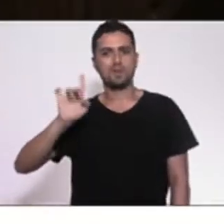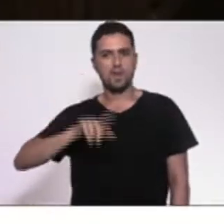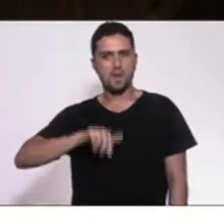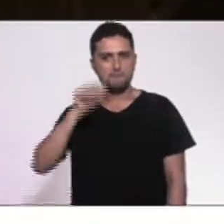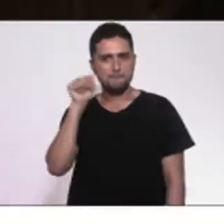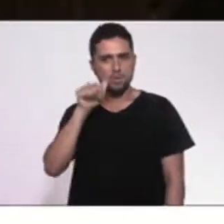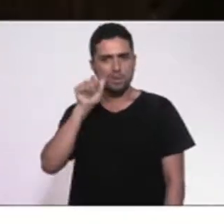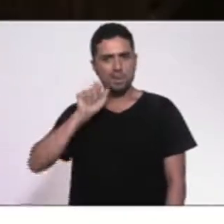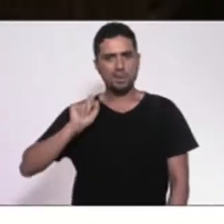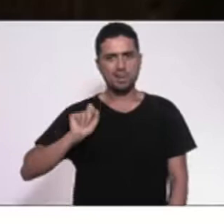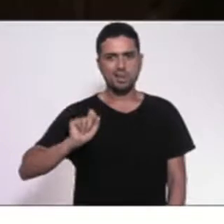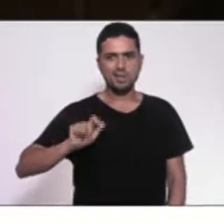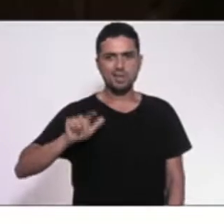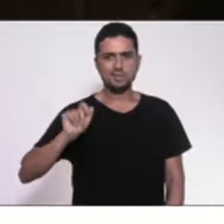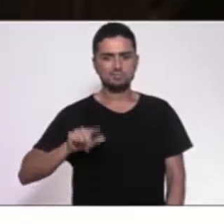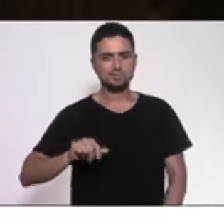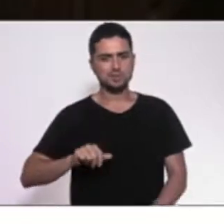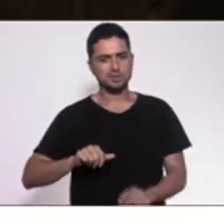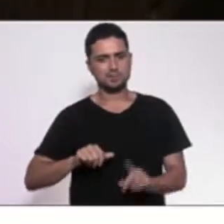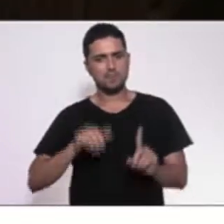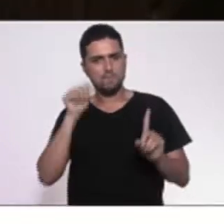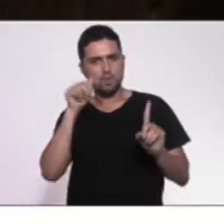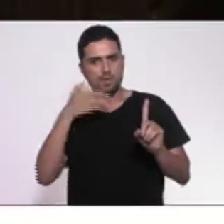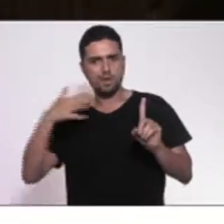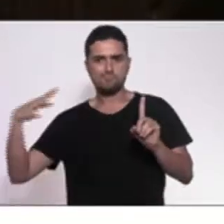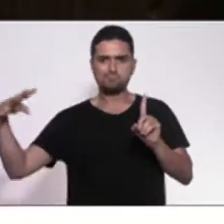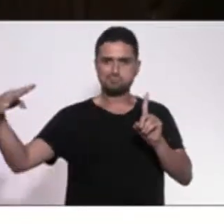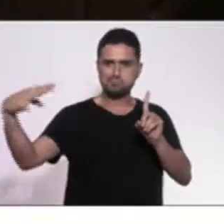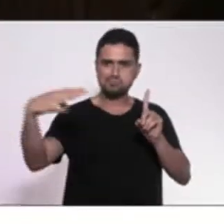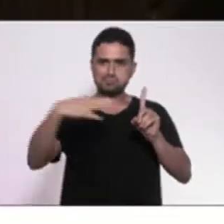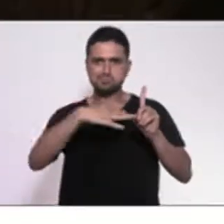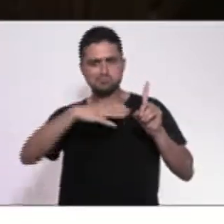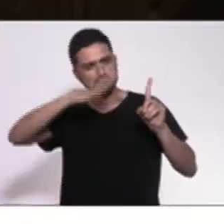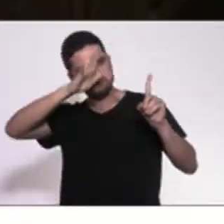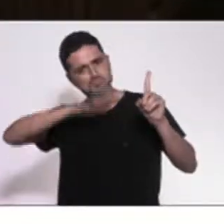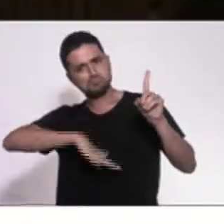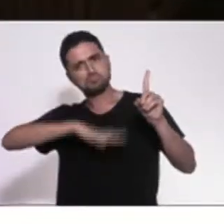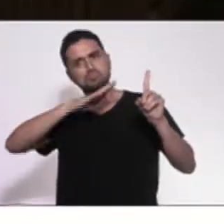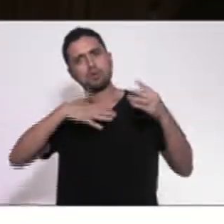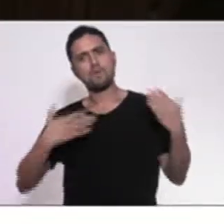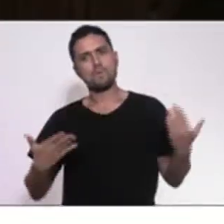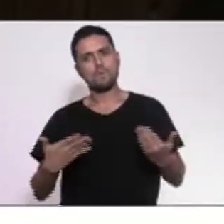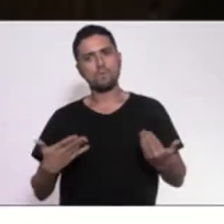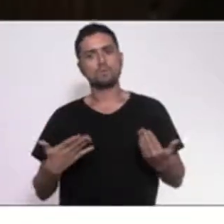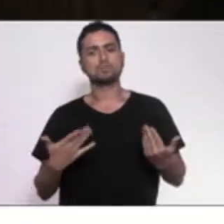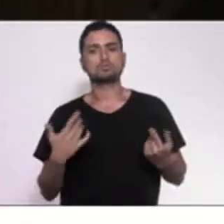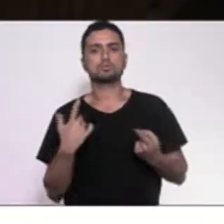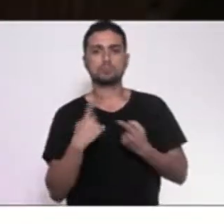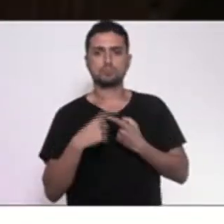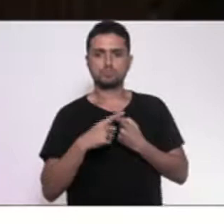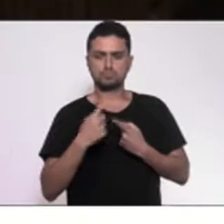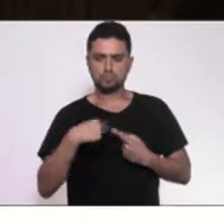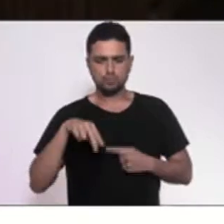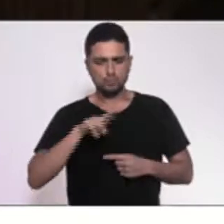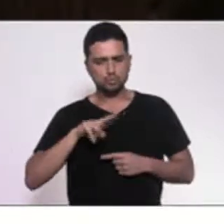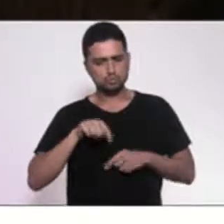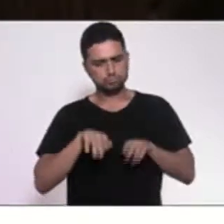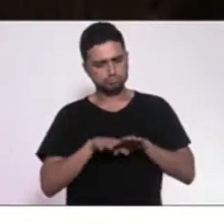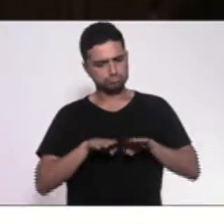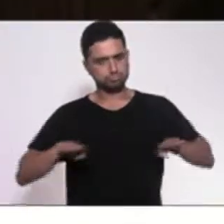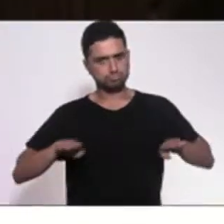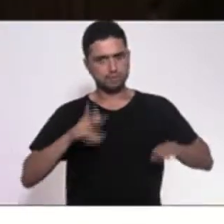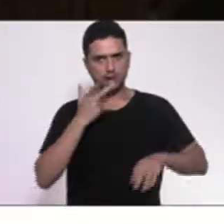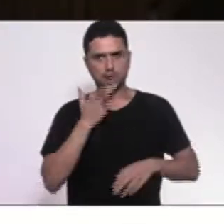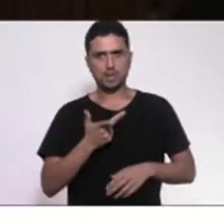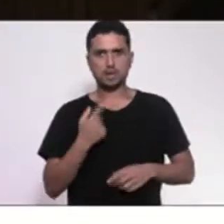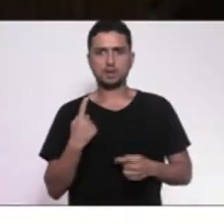Visibilidade Lésbica. E é por isso que eu venho aqui utilizar essa tribuna para falar dessas mulheres que